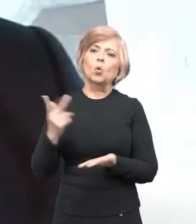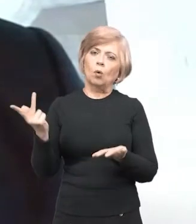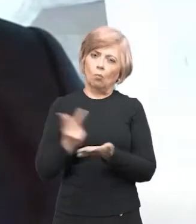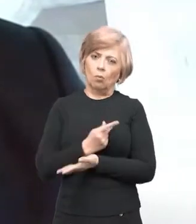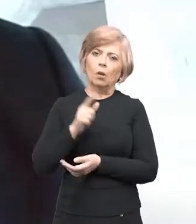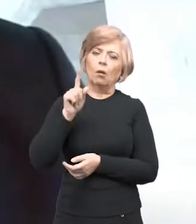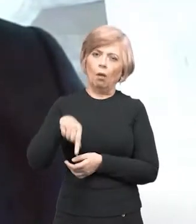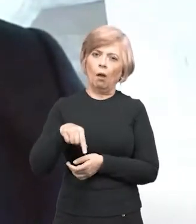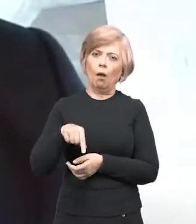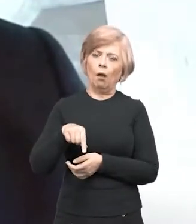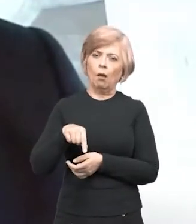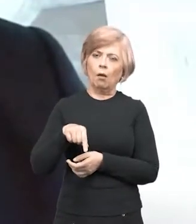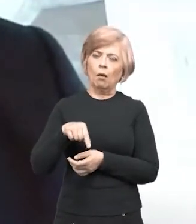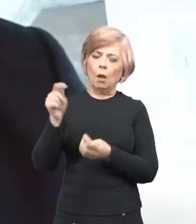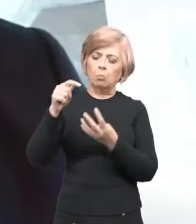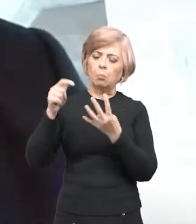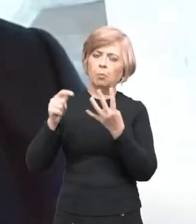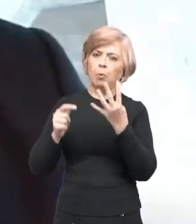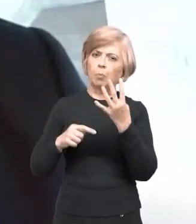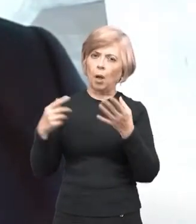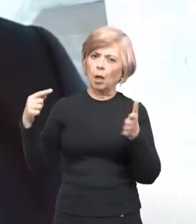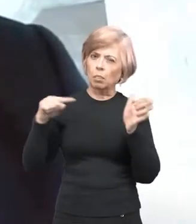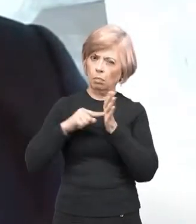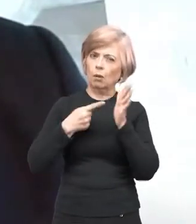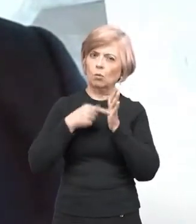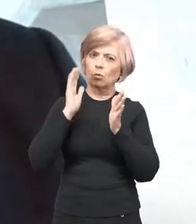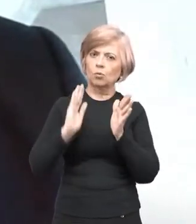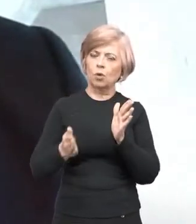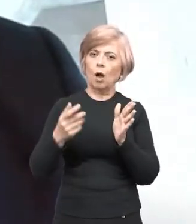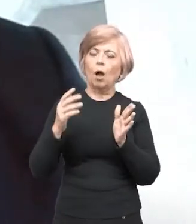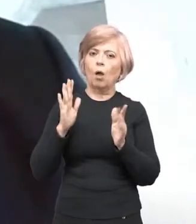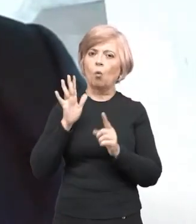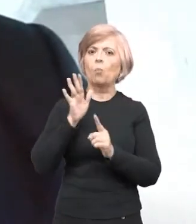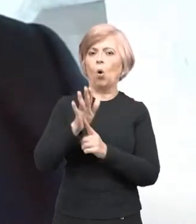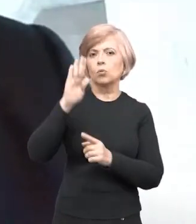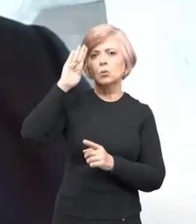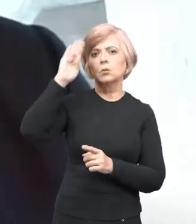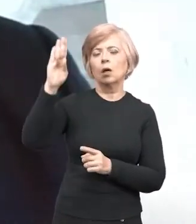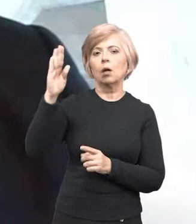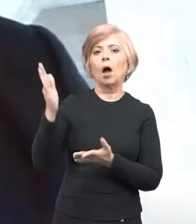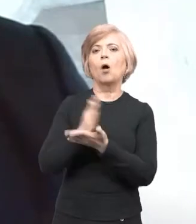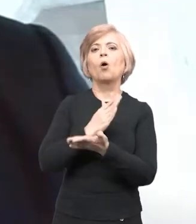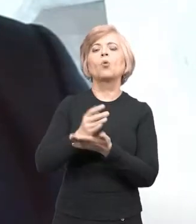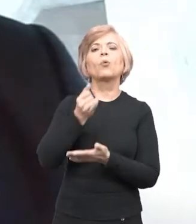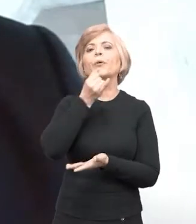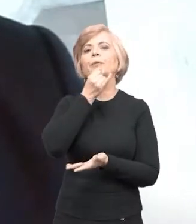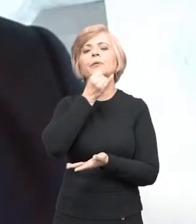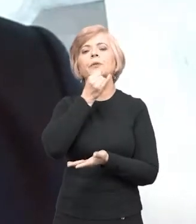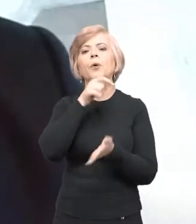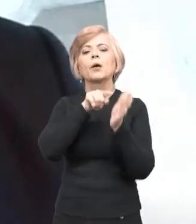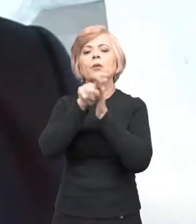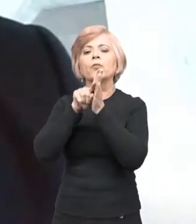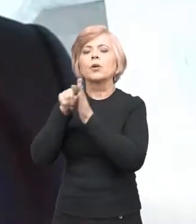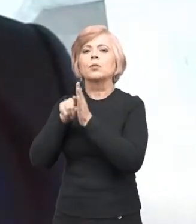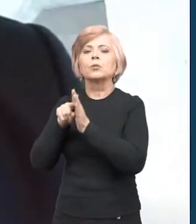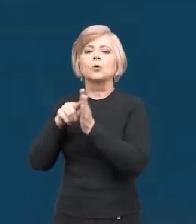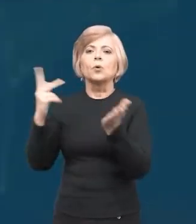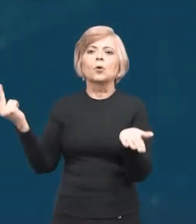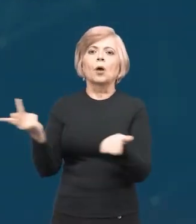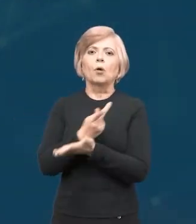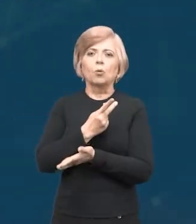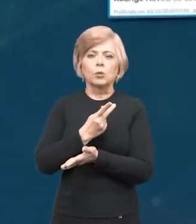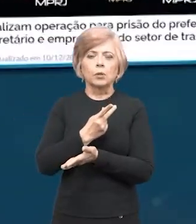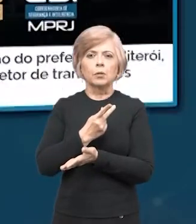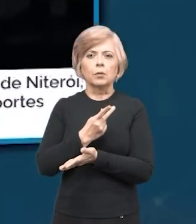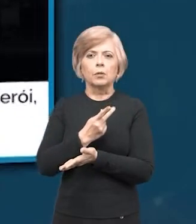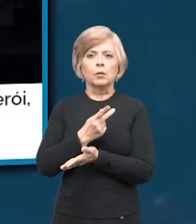dentre esses casos que foram denunciados, eu posso destacar aqui alguns, né? Como, por exemplo, a investigação que culminou com